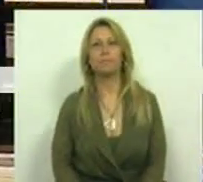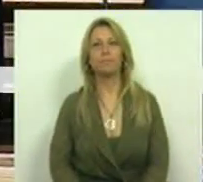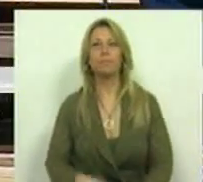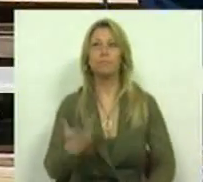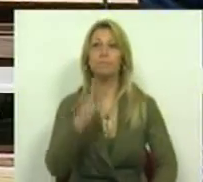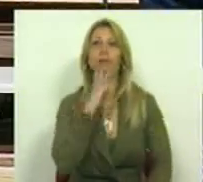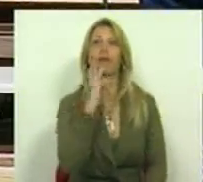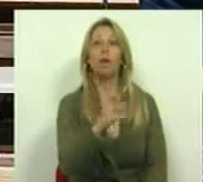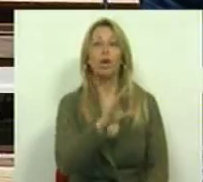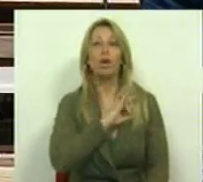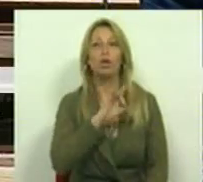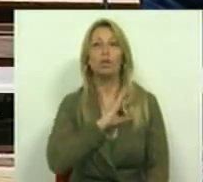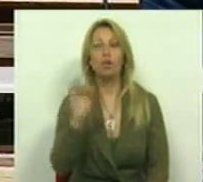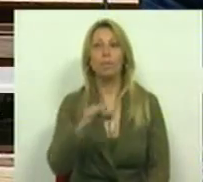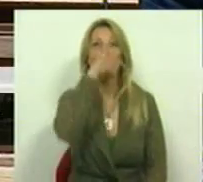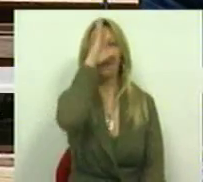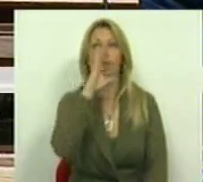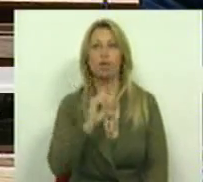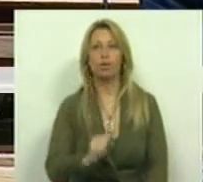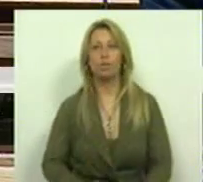Para responder, tem a palavra o Sr. Primeiro-Ministro.